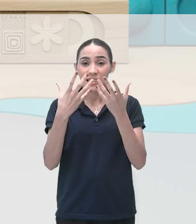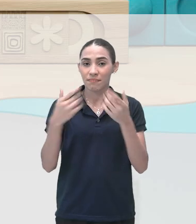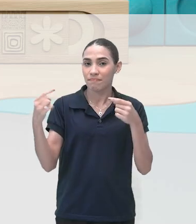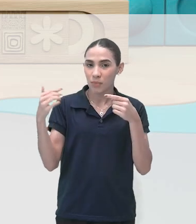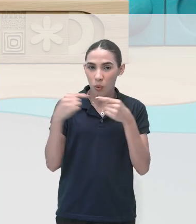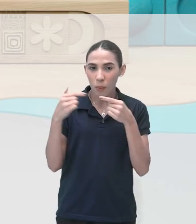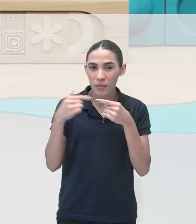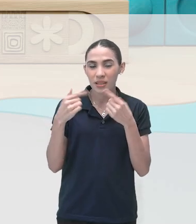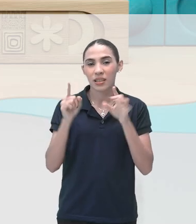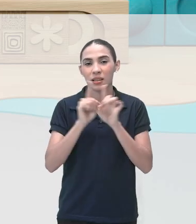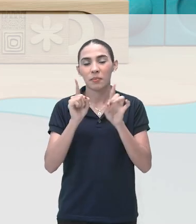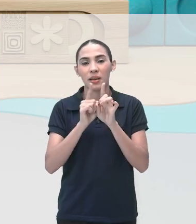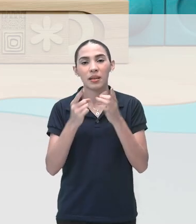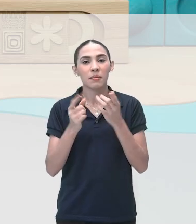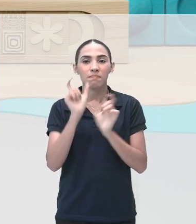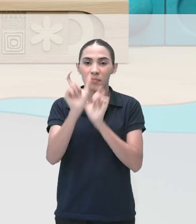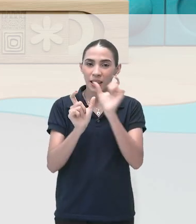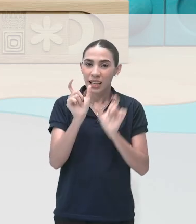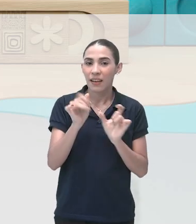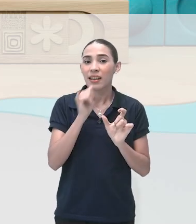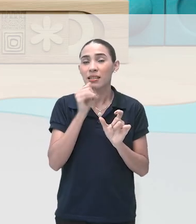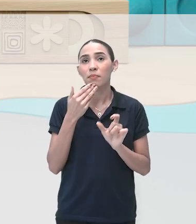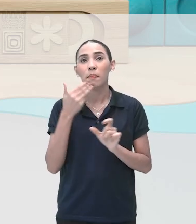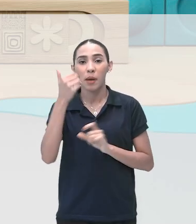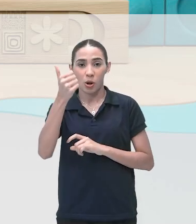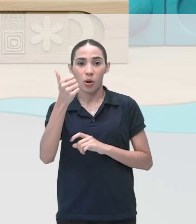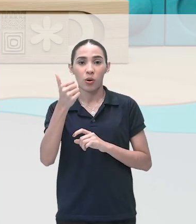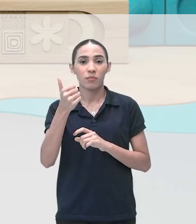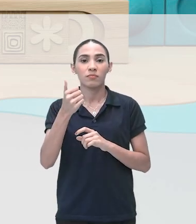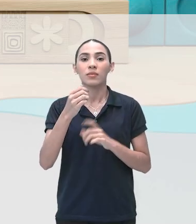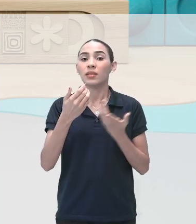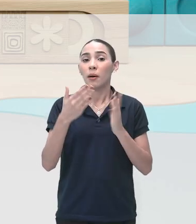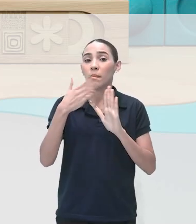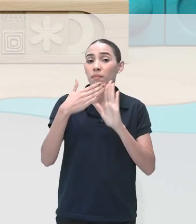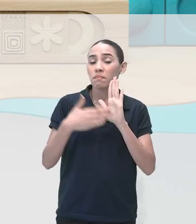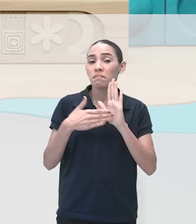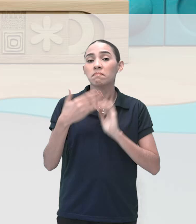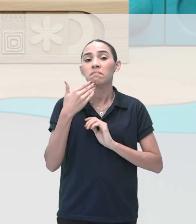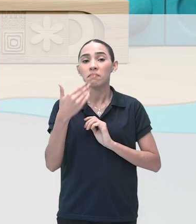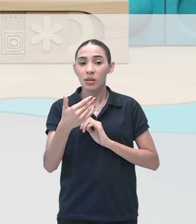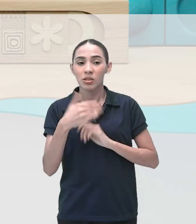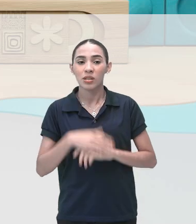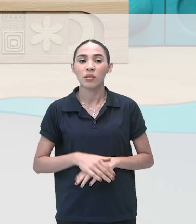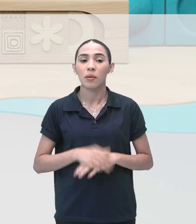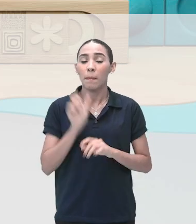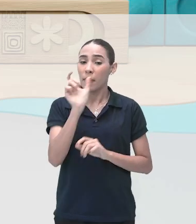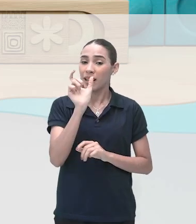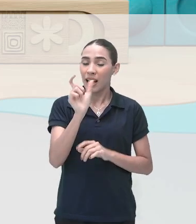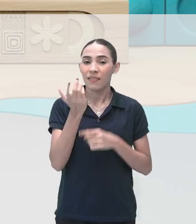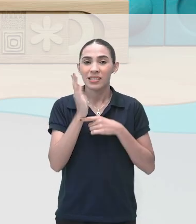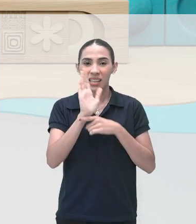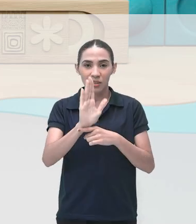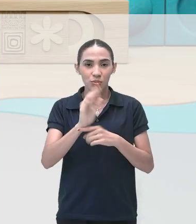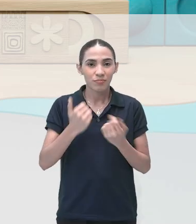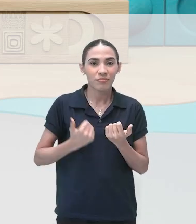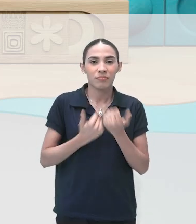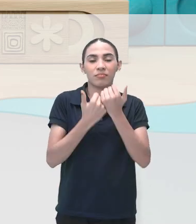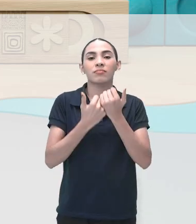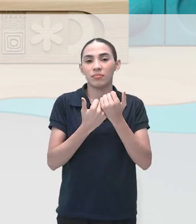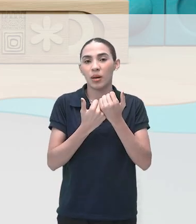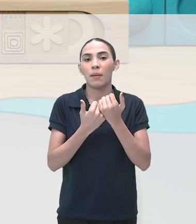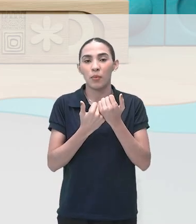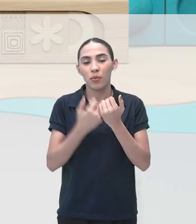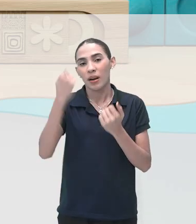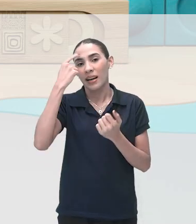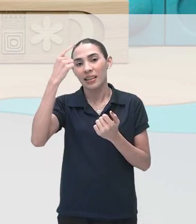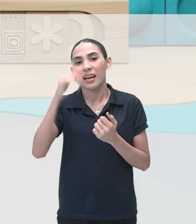seja, ele coloca palavras como melhor, providência, certo? Palavras que ajudam a reforçar essa ideia